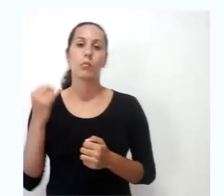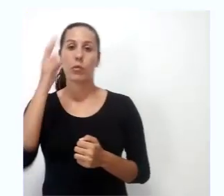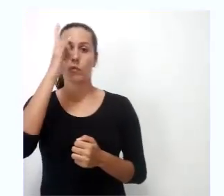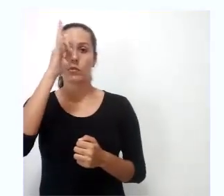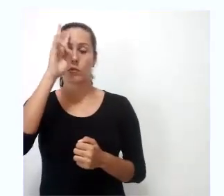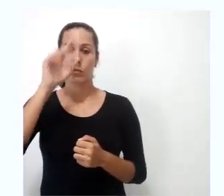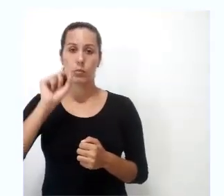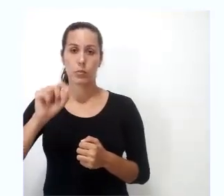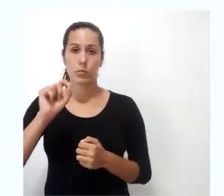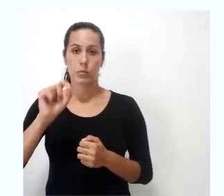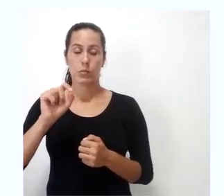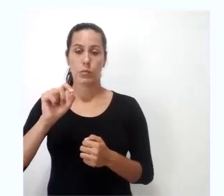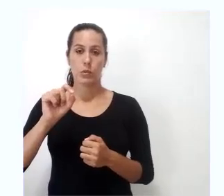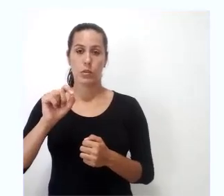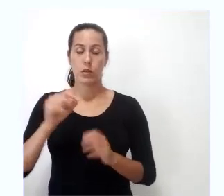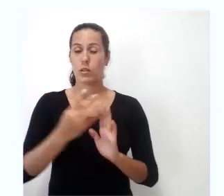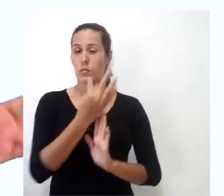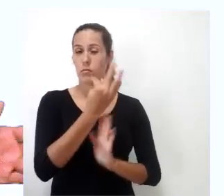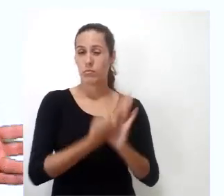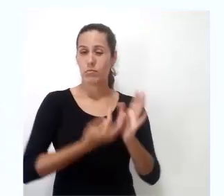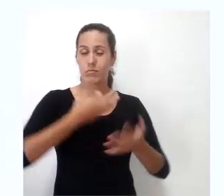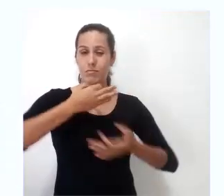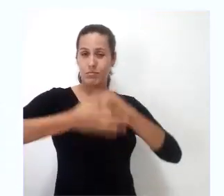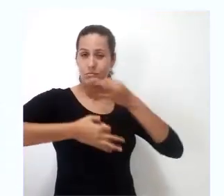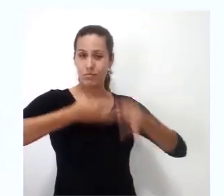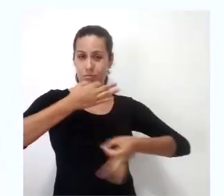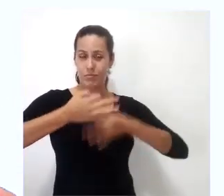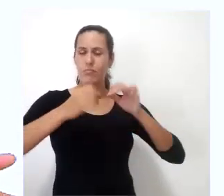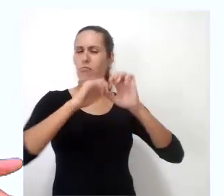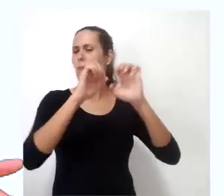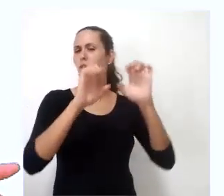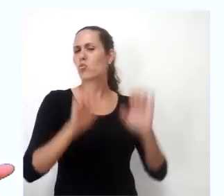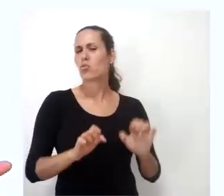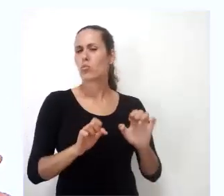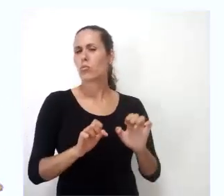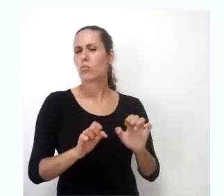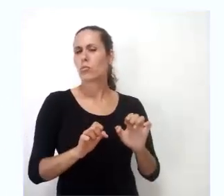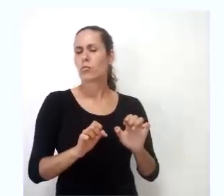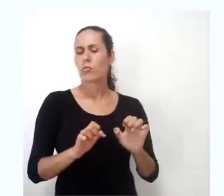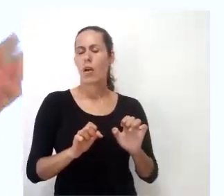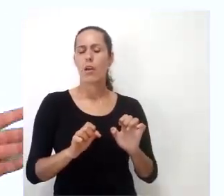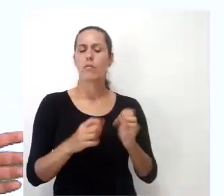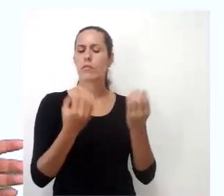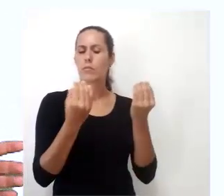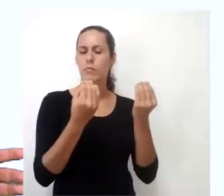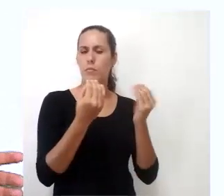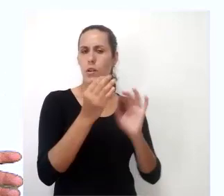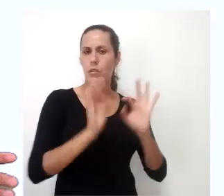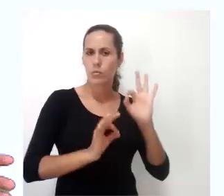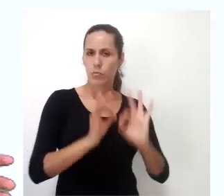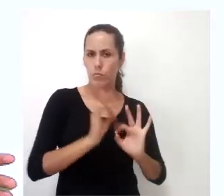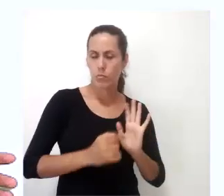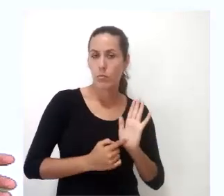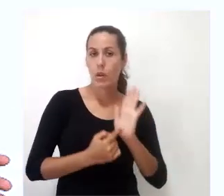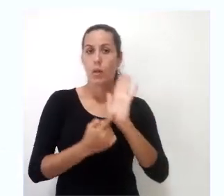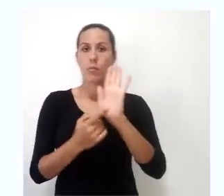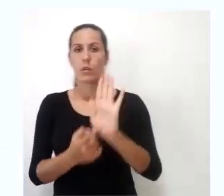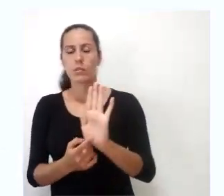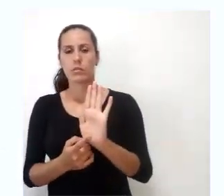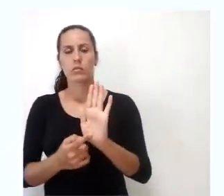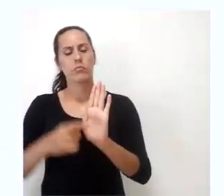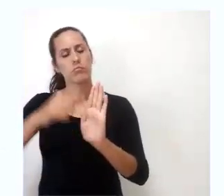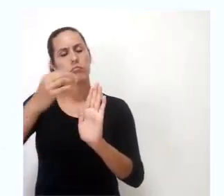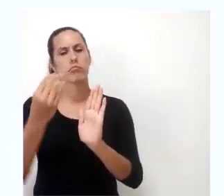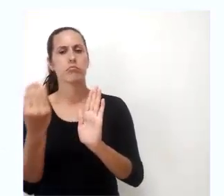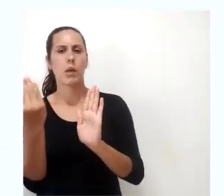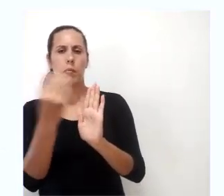importante lembrar, certo? Sempre que o texto argumentativo ele tem uma estrutura. Você vai apresentar aquela tese, você